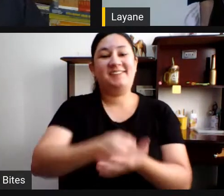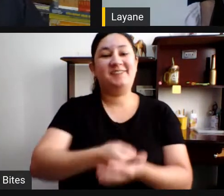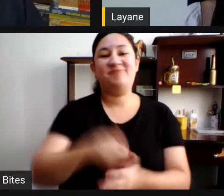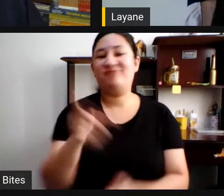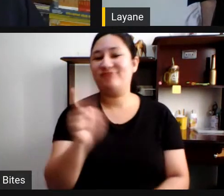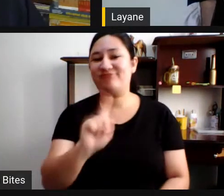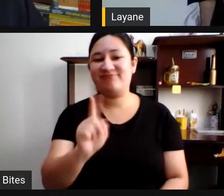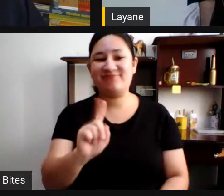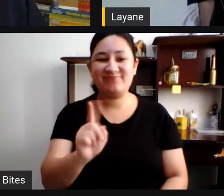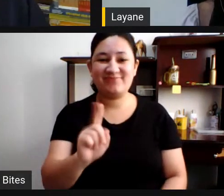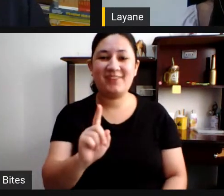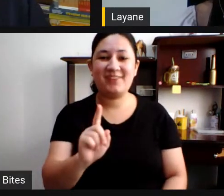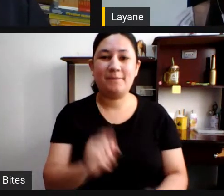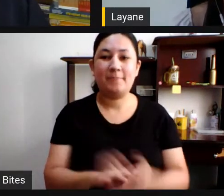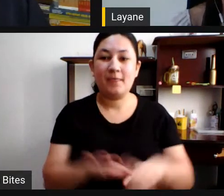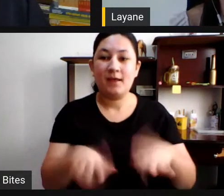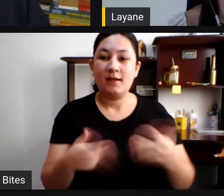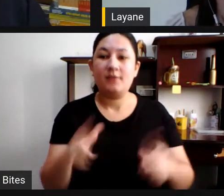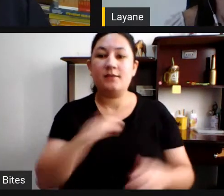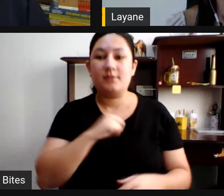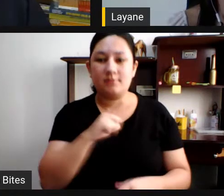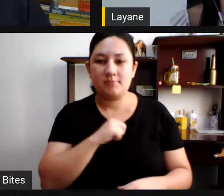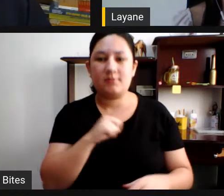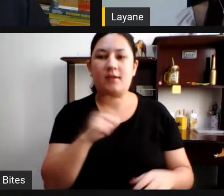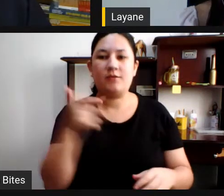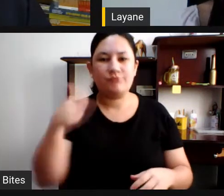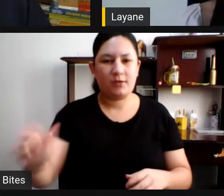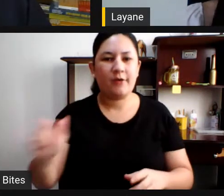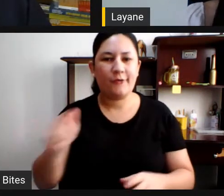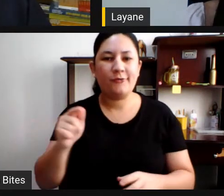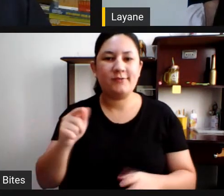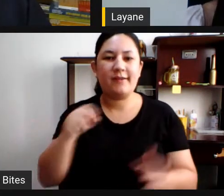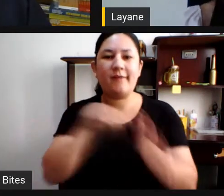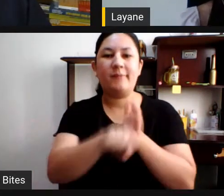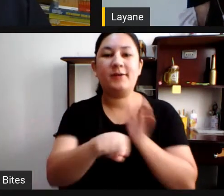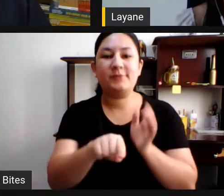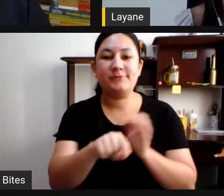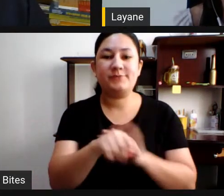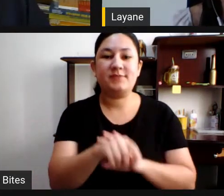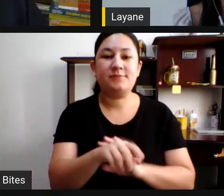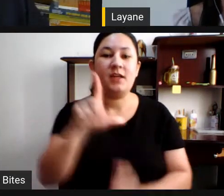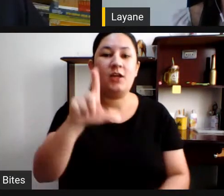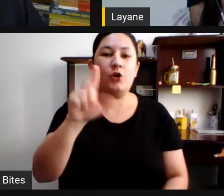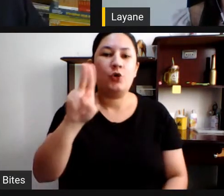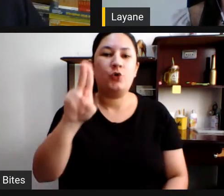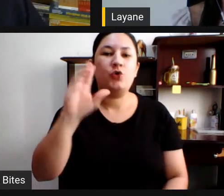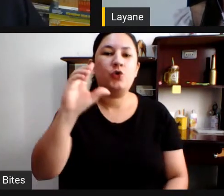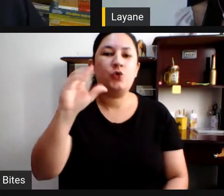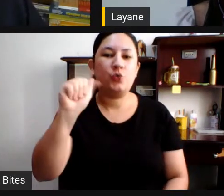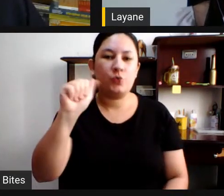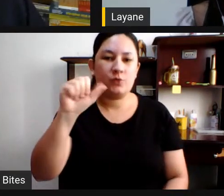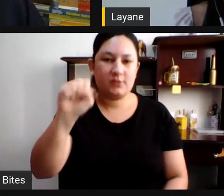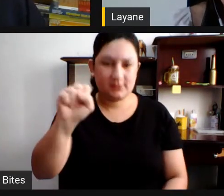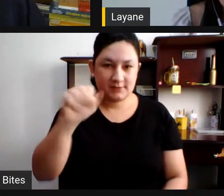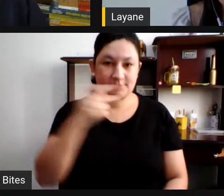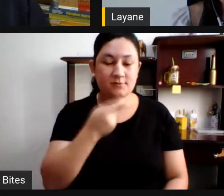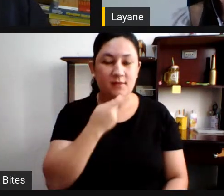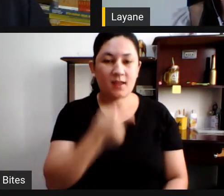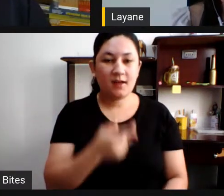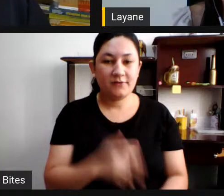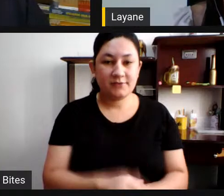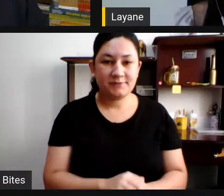professora além dessa temos também a pergunta realizada pelo Lucas Chagas e aí ele diz o seguinte